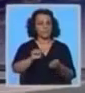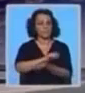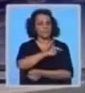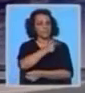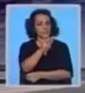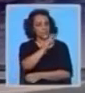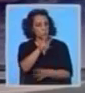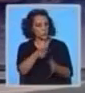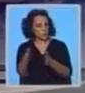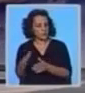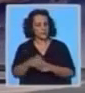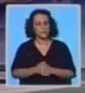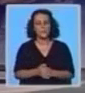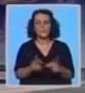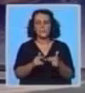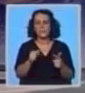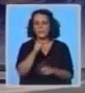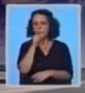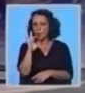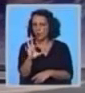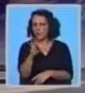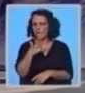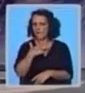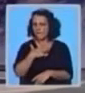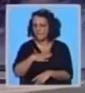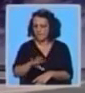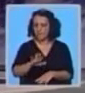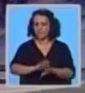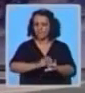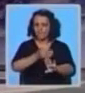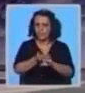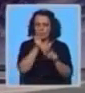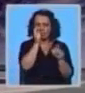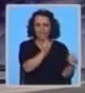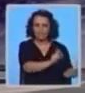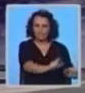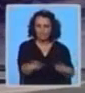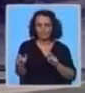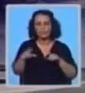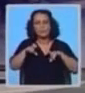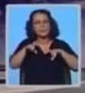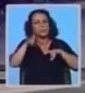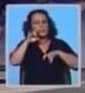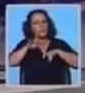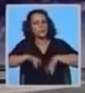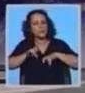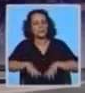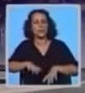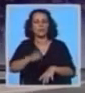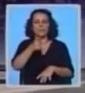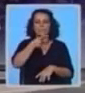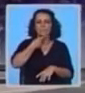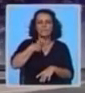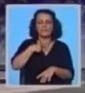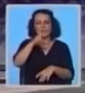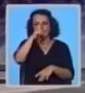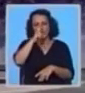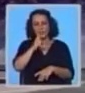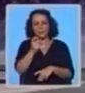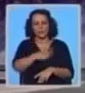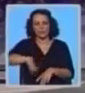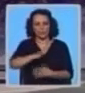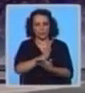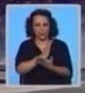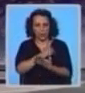Telejornal, segunda parte. A Câmara Municipal da Horta quer reforçar a prevenção das toxicodependências nas escolas do Faial. A autarquia estabeleceu